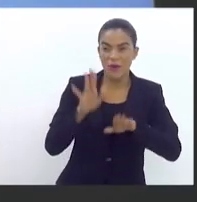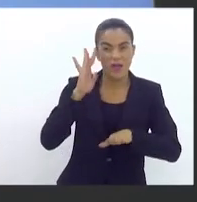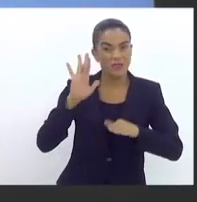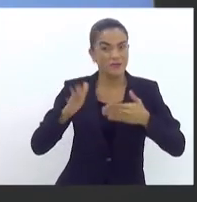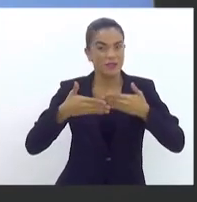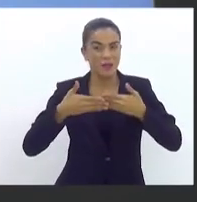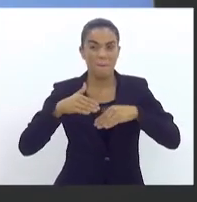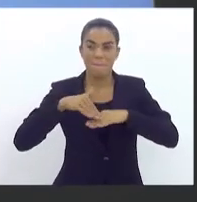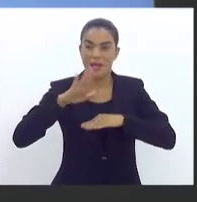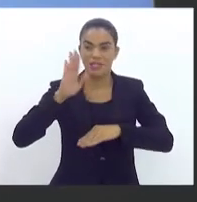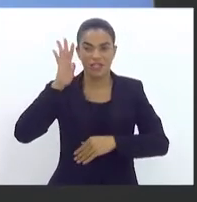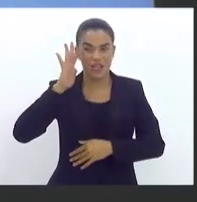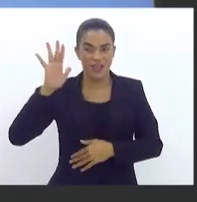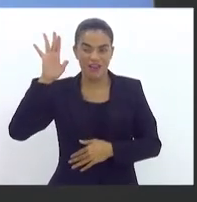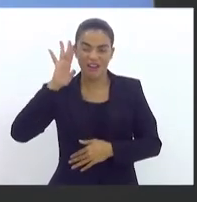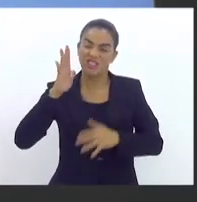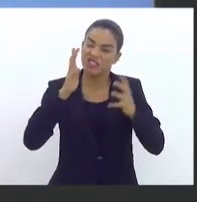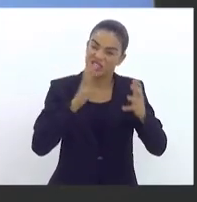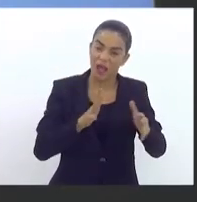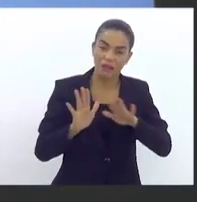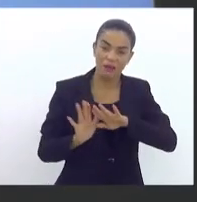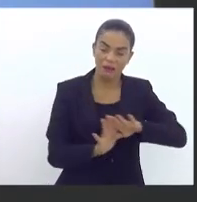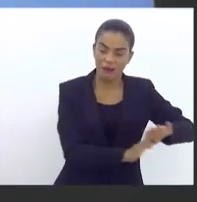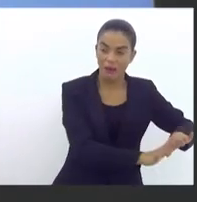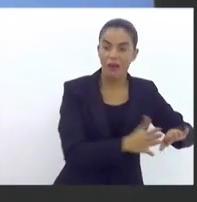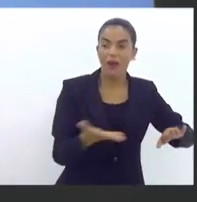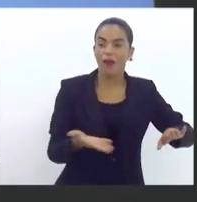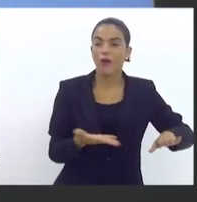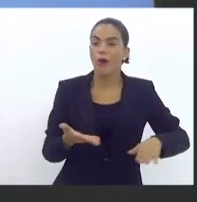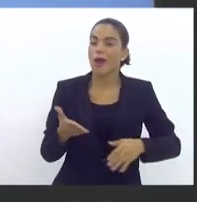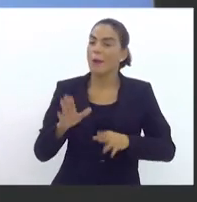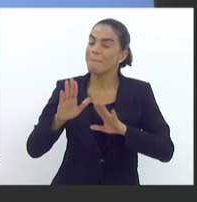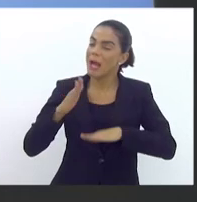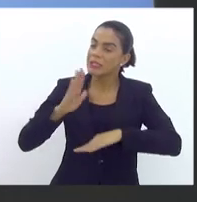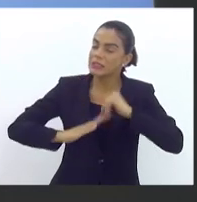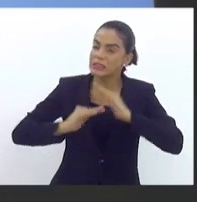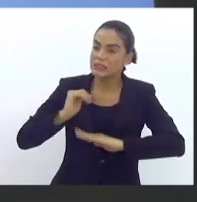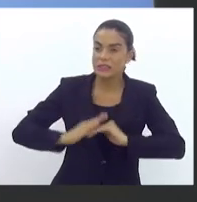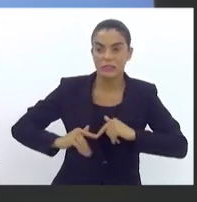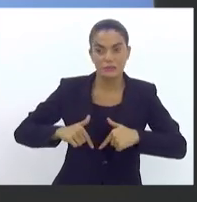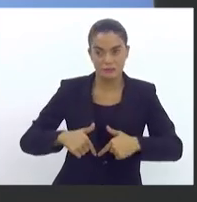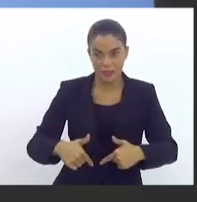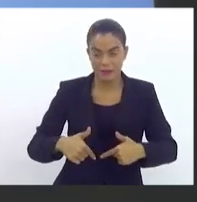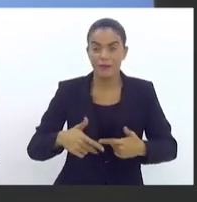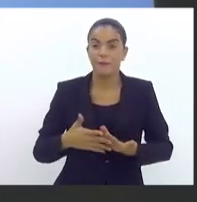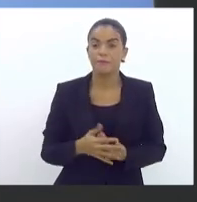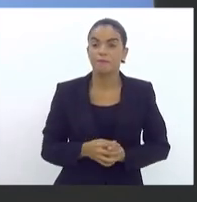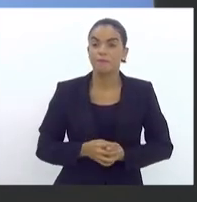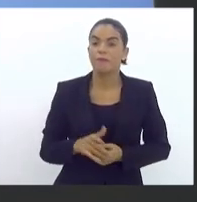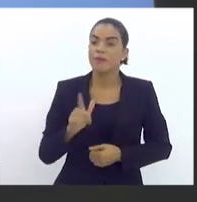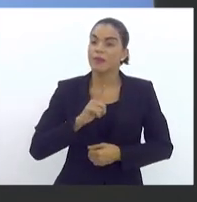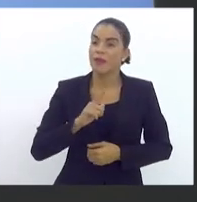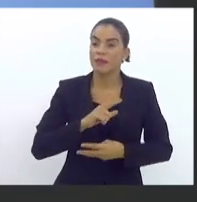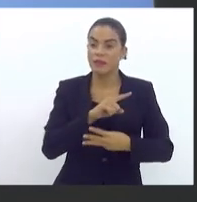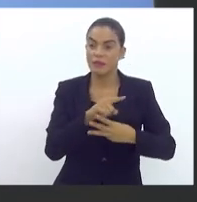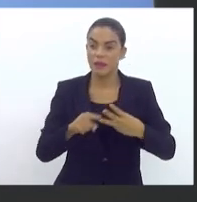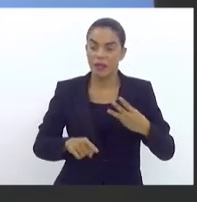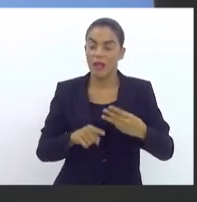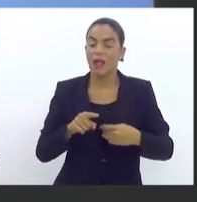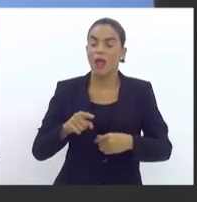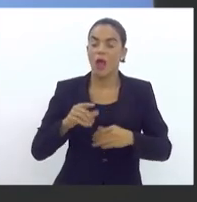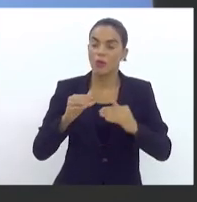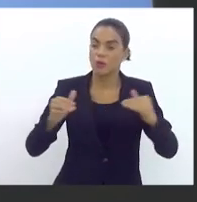a questão mais teórica talvez da mais chata e agora vamos para questões mais práticas né é postura de autoridades policiais